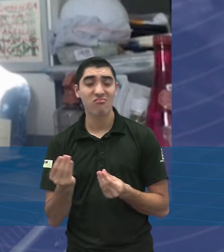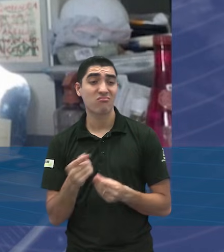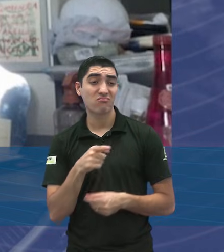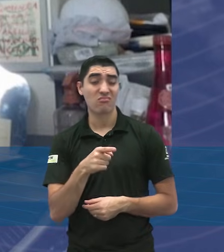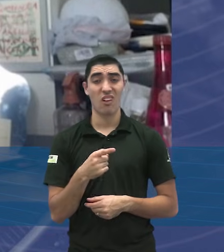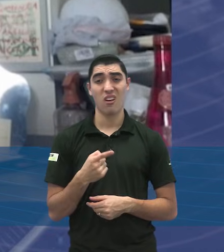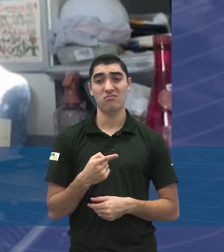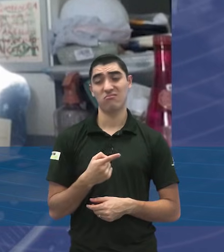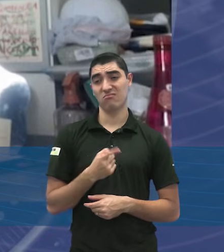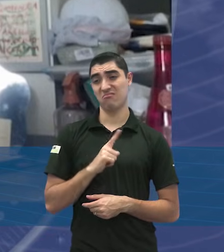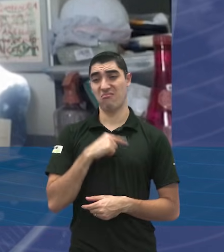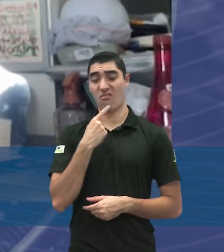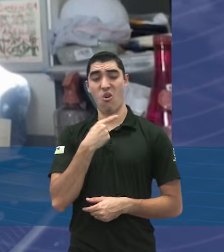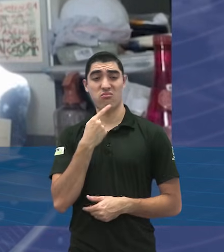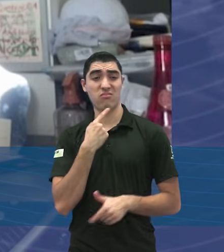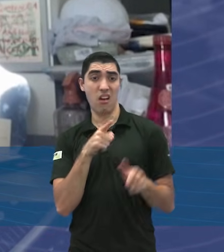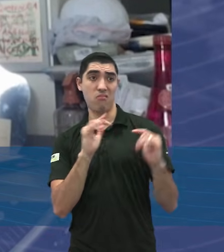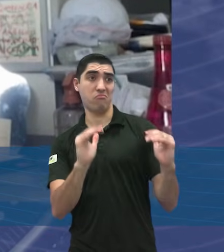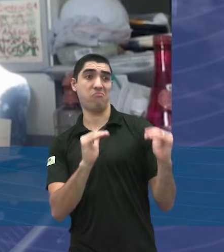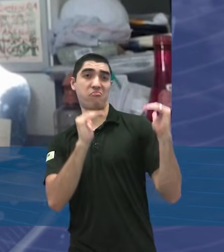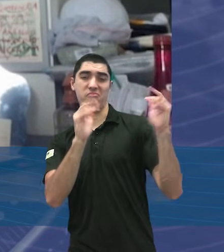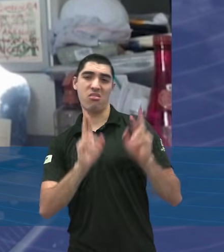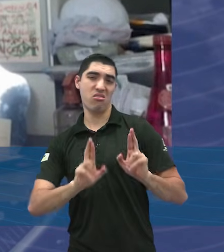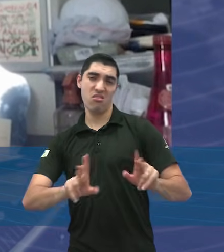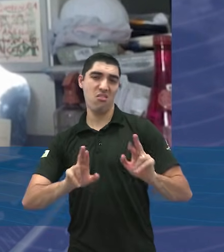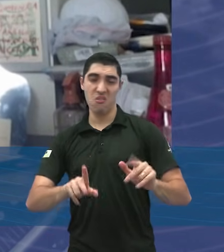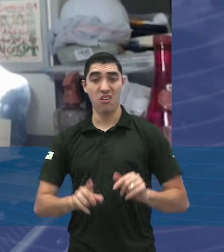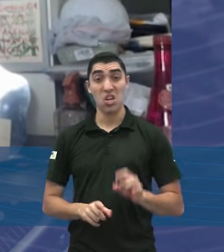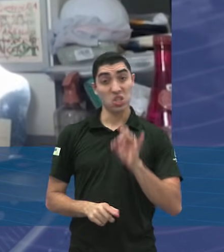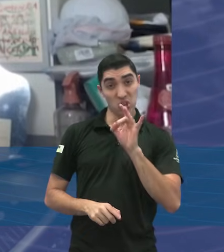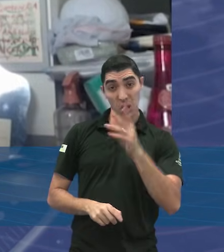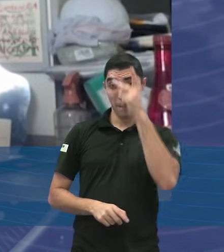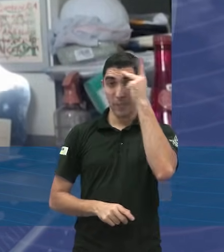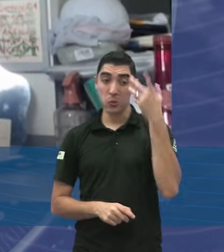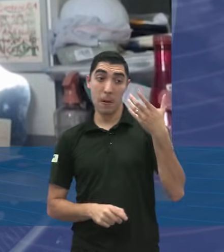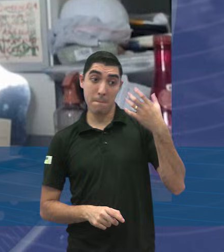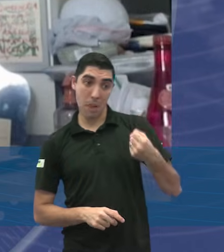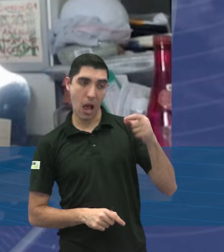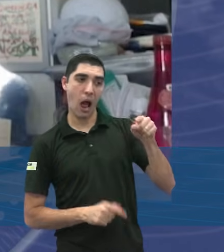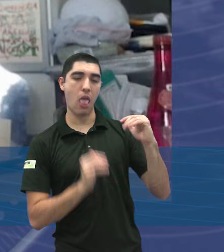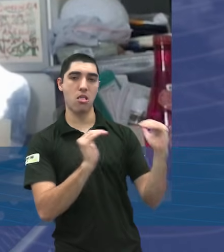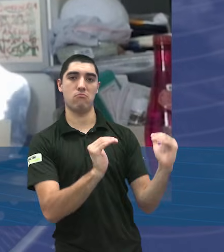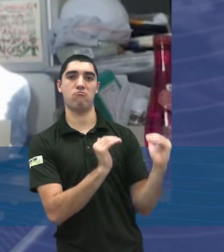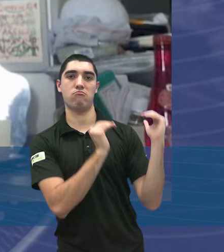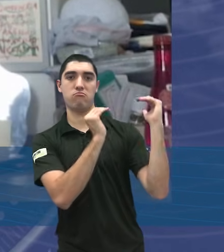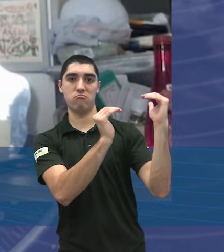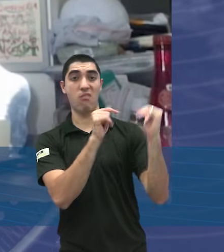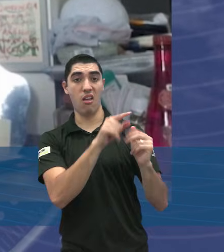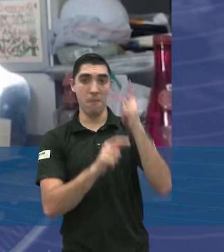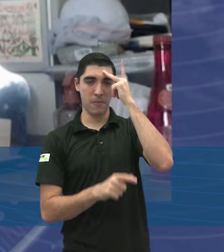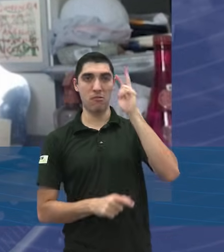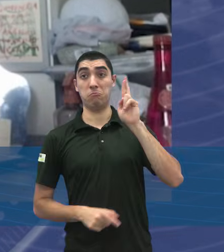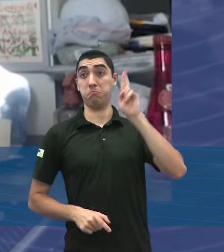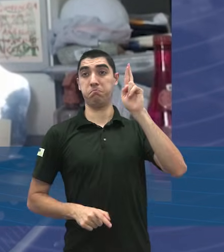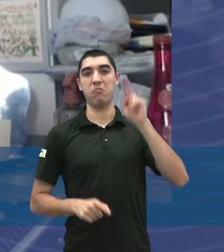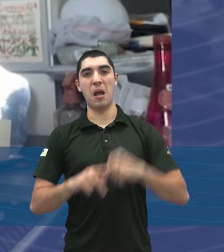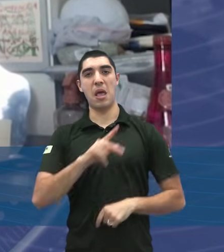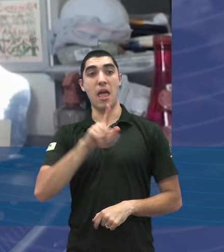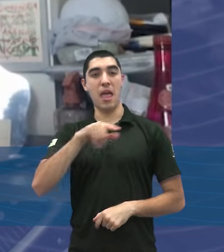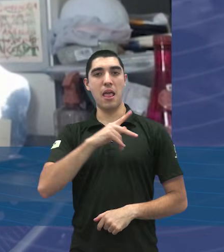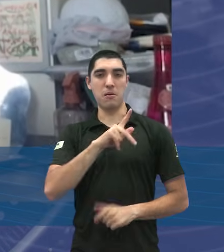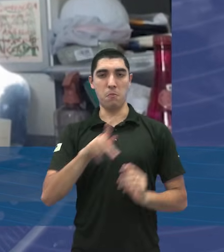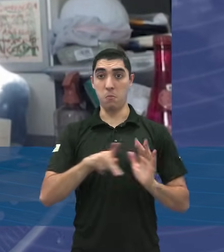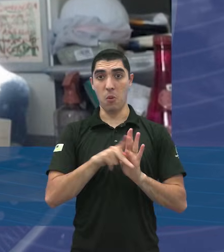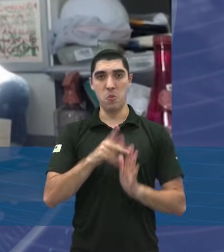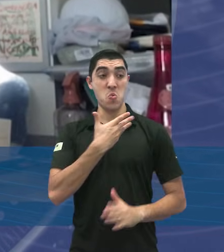né? Majoritariamente, assim, as pessoas que estão em espaço de poder são pessoas brancas, que são as pessoas que regem o país. Uma vez que as